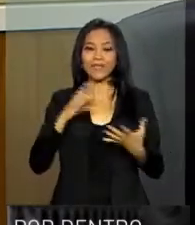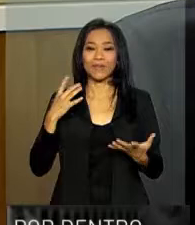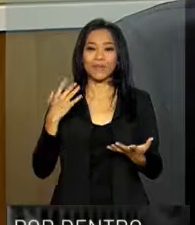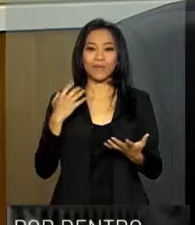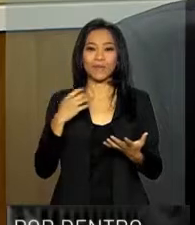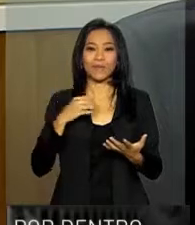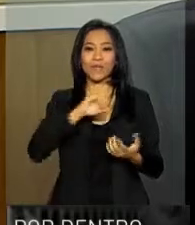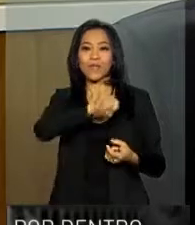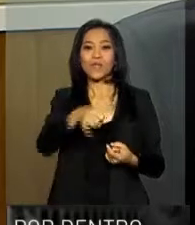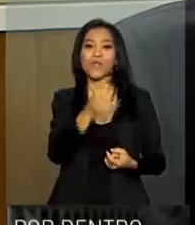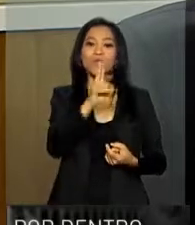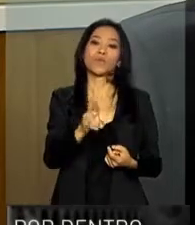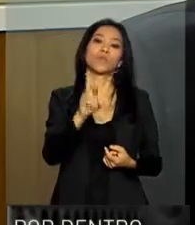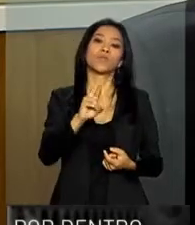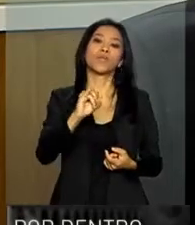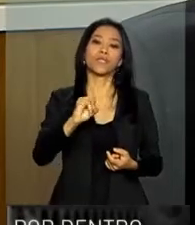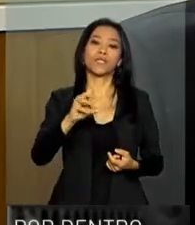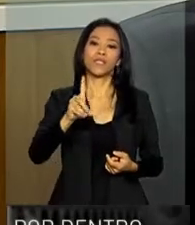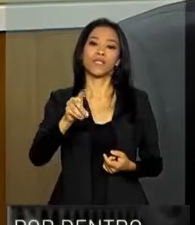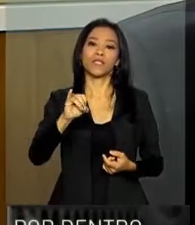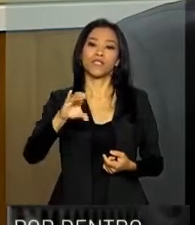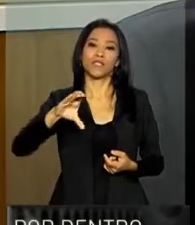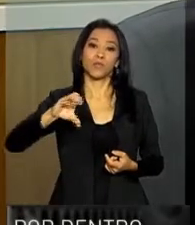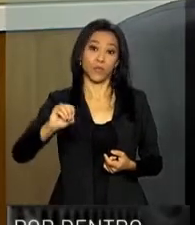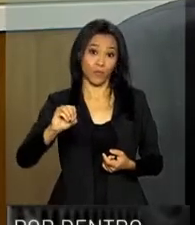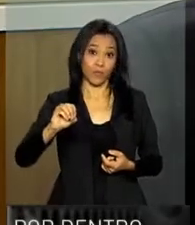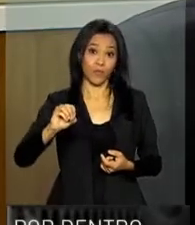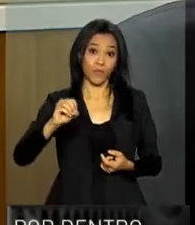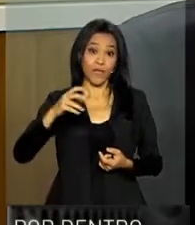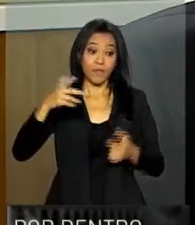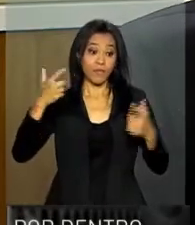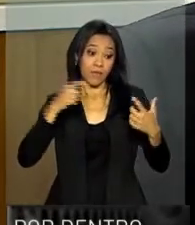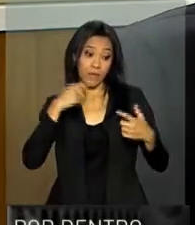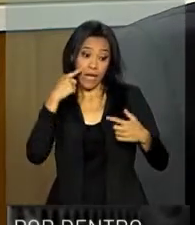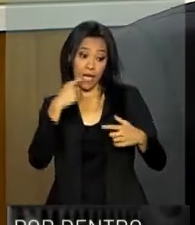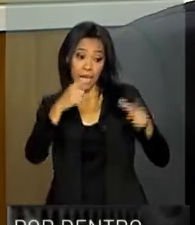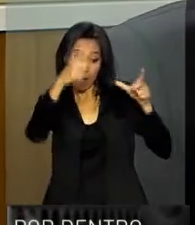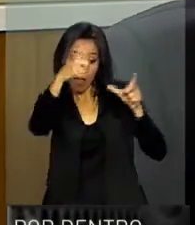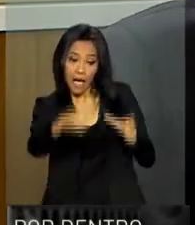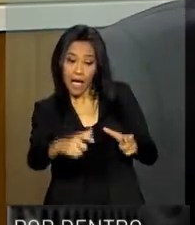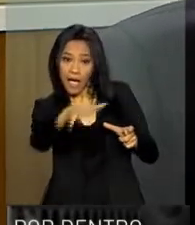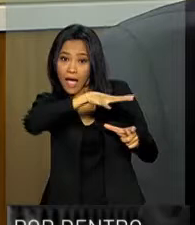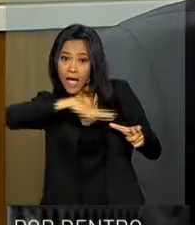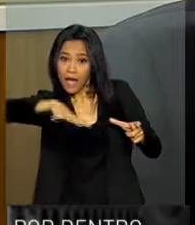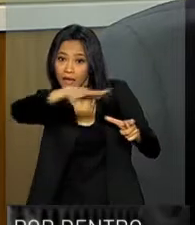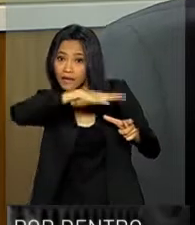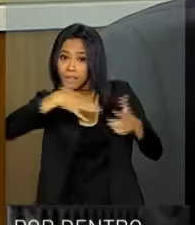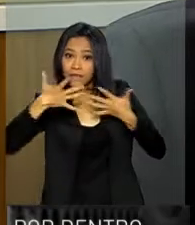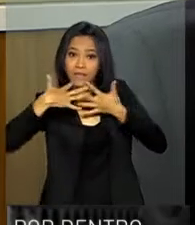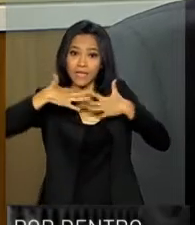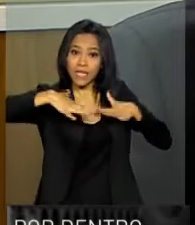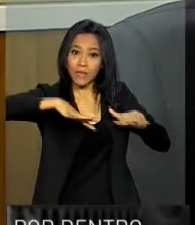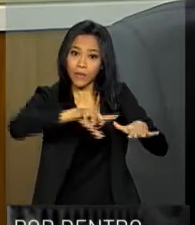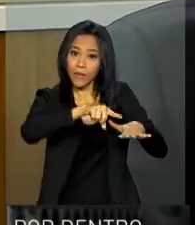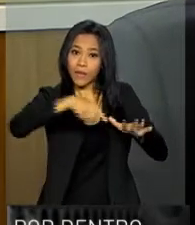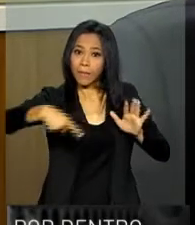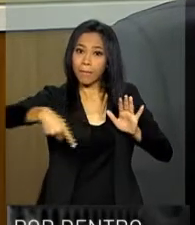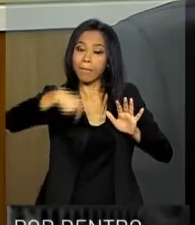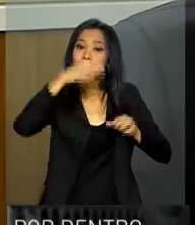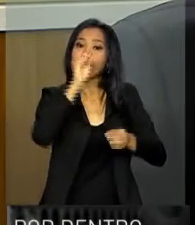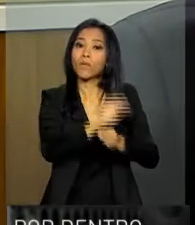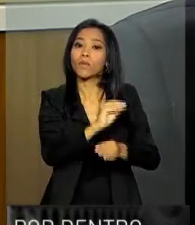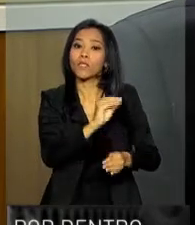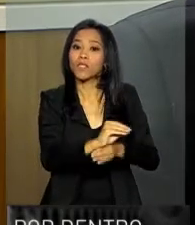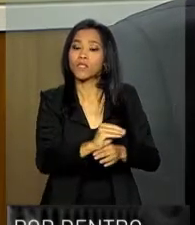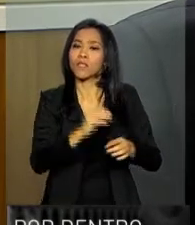questão o movimento das chamadas áreas protegidas ou seja daquela parcela que é chamada parque natural hora que vejo a hora que você